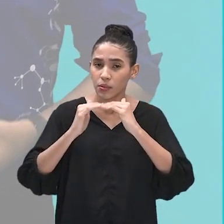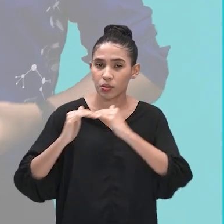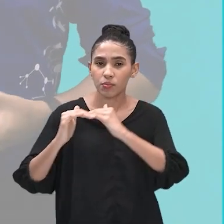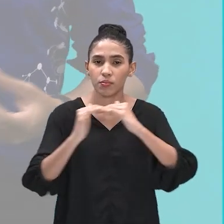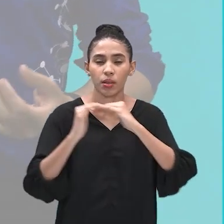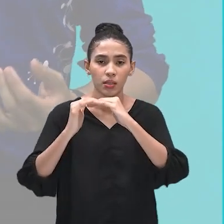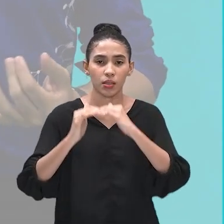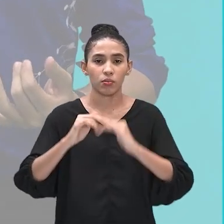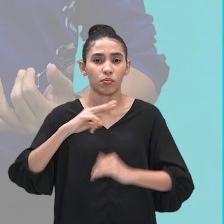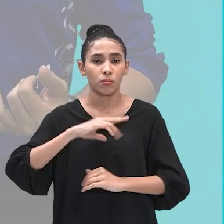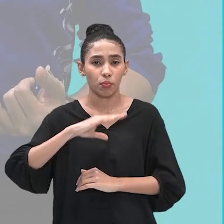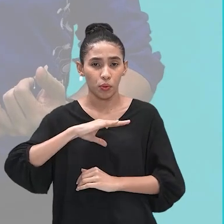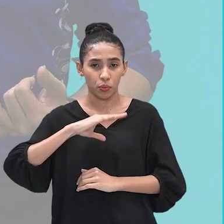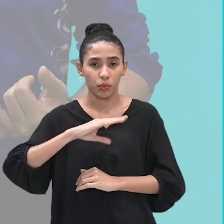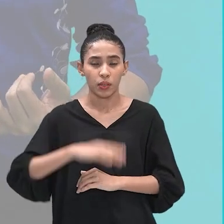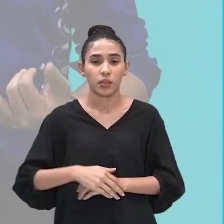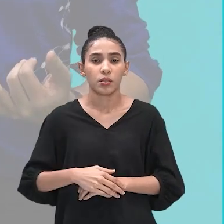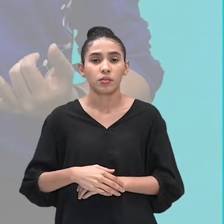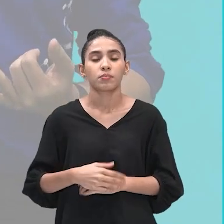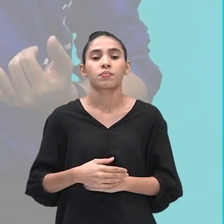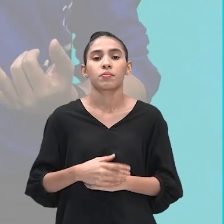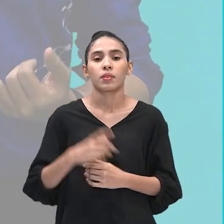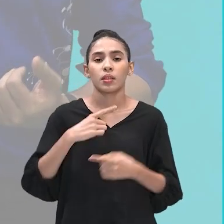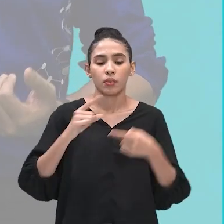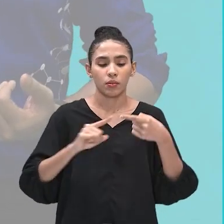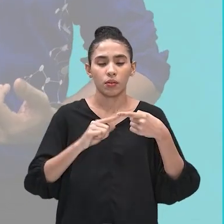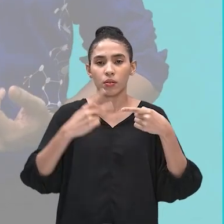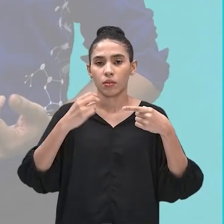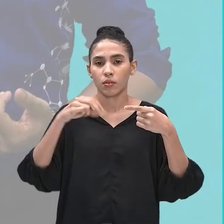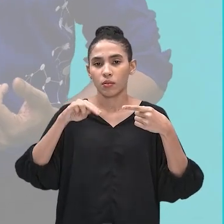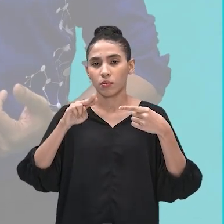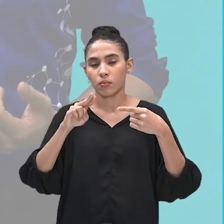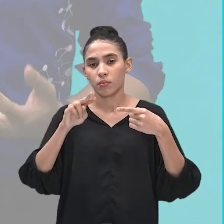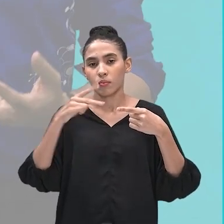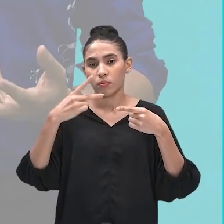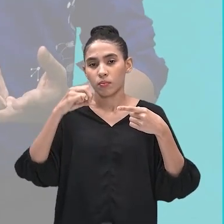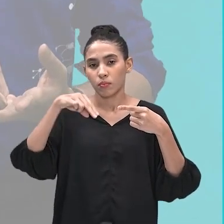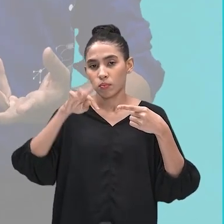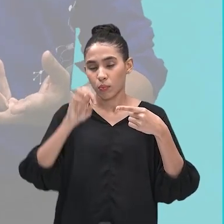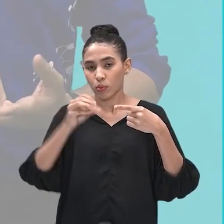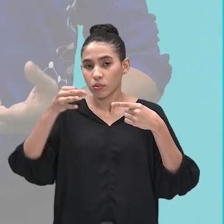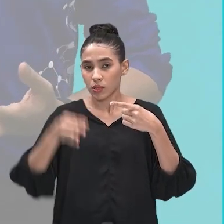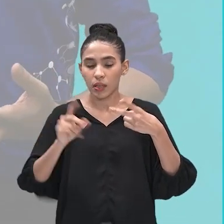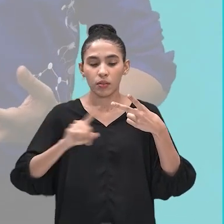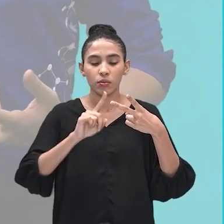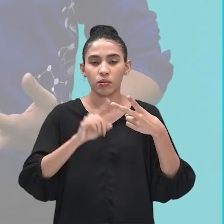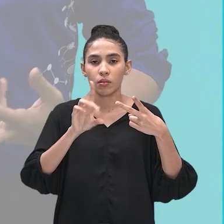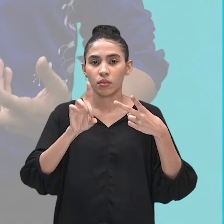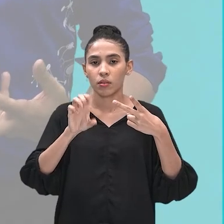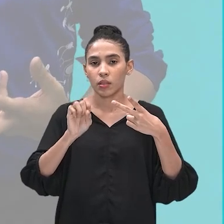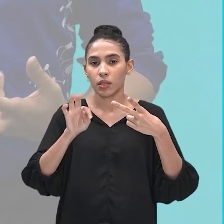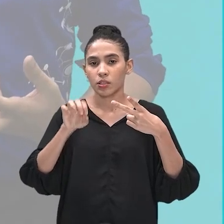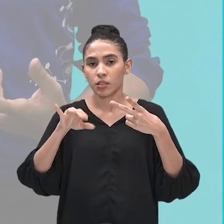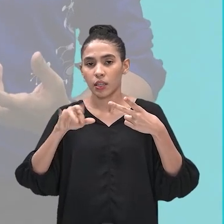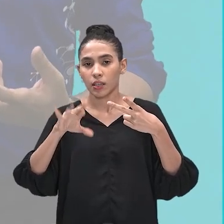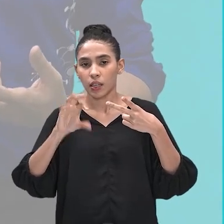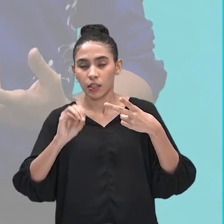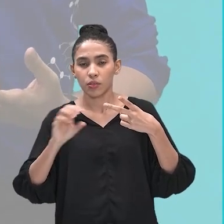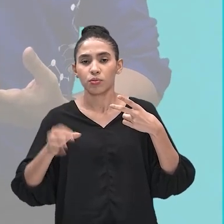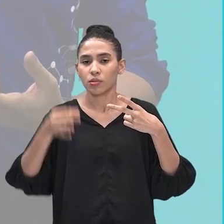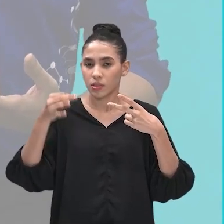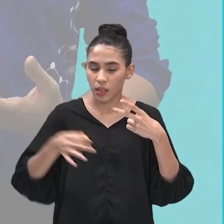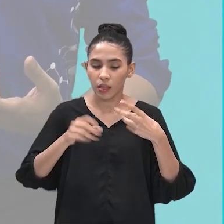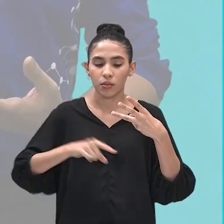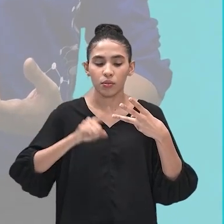da língua portuguesa. Então, com a pontuação correta, né? Com o destinatário correto, com a assinatura no final da carta, né? Com